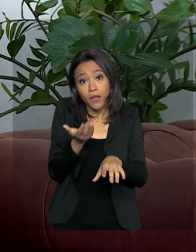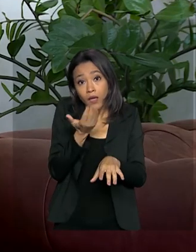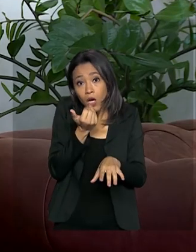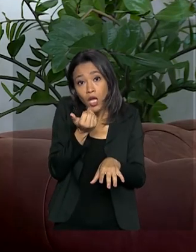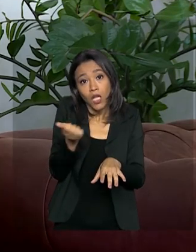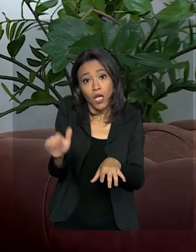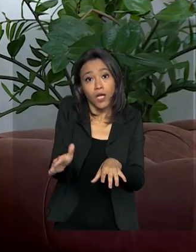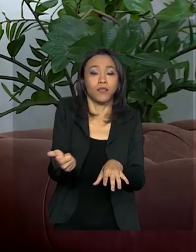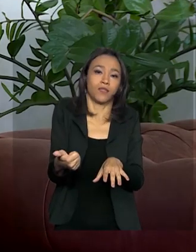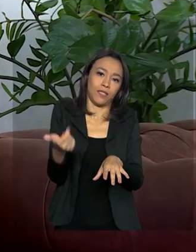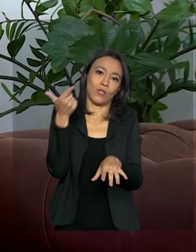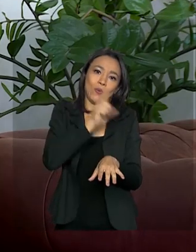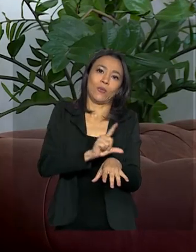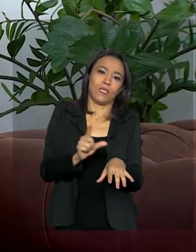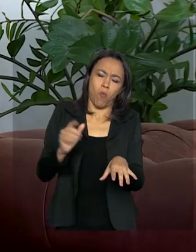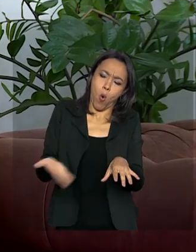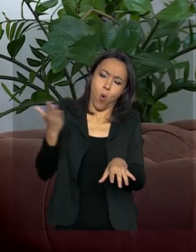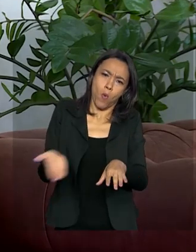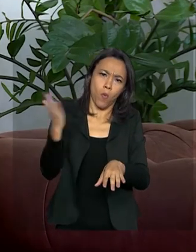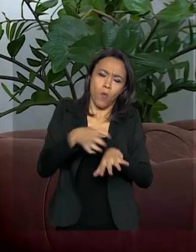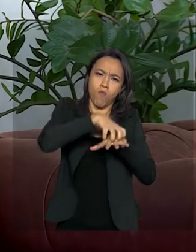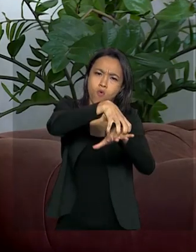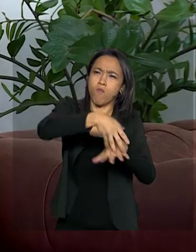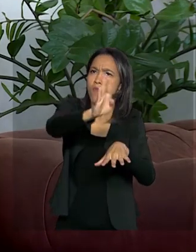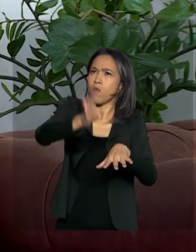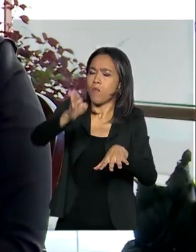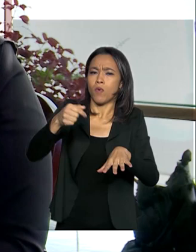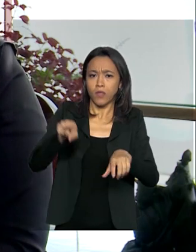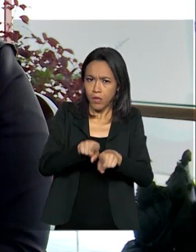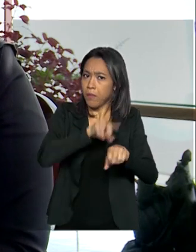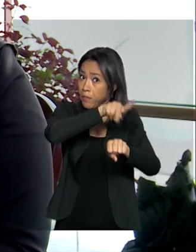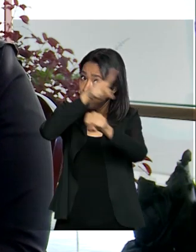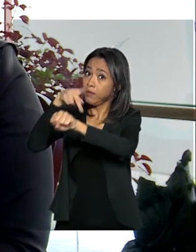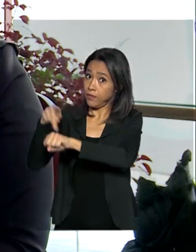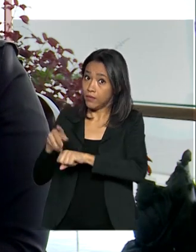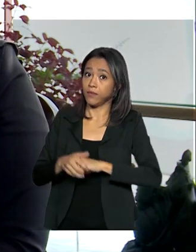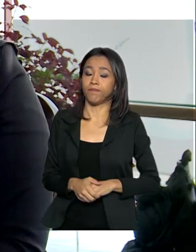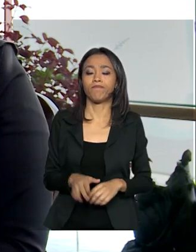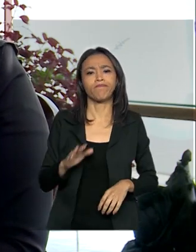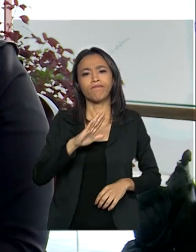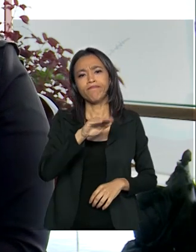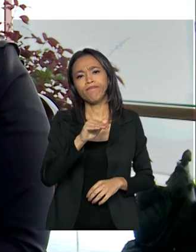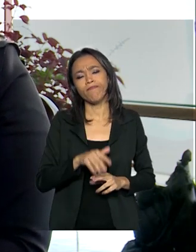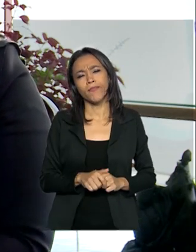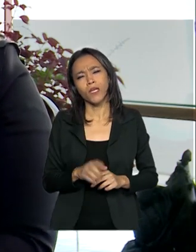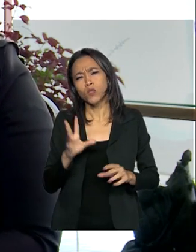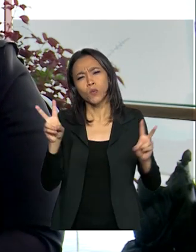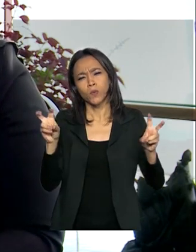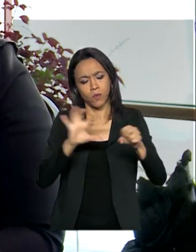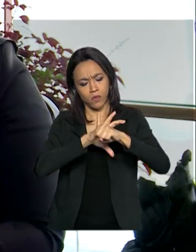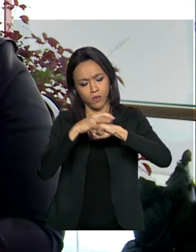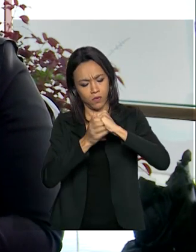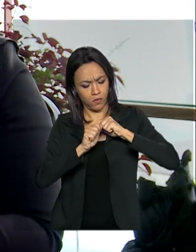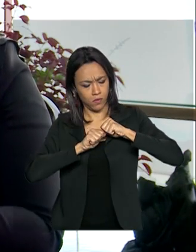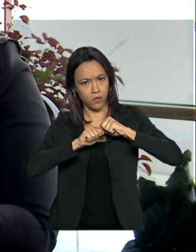essas exportações em maior volume e por uma hora número de países em essa teresa em relação a pandemia da